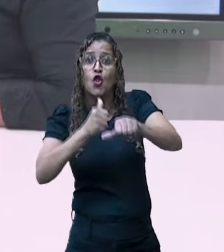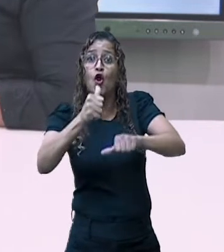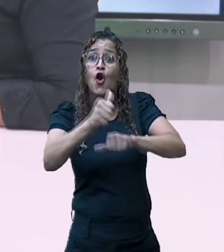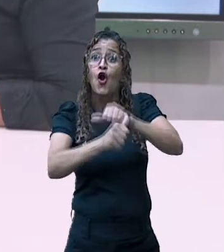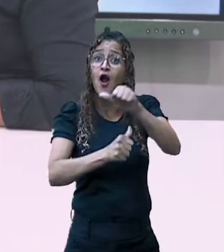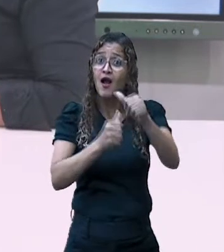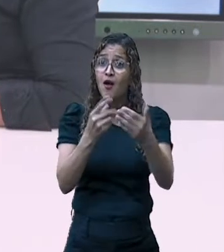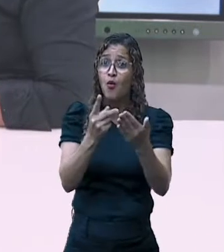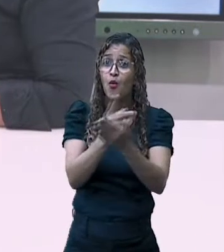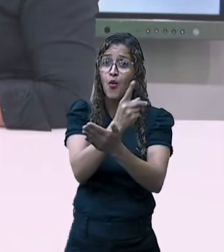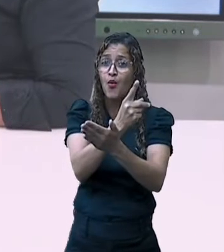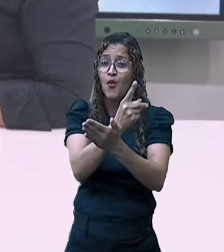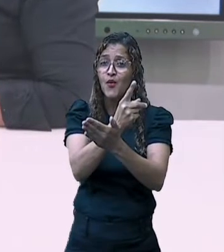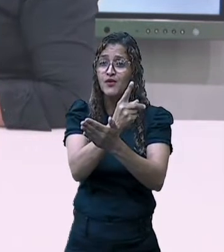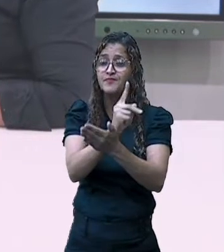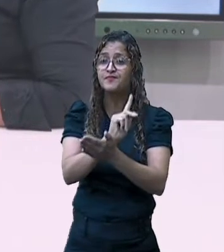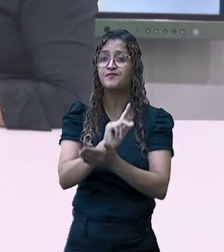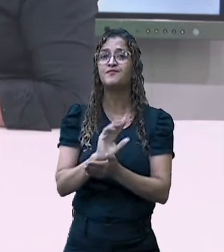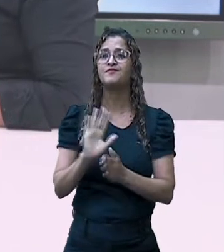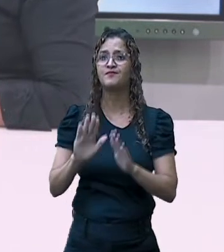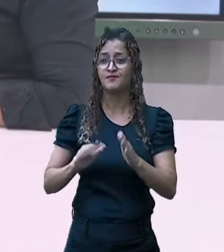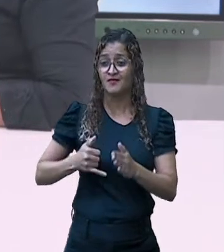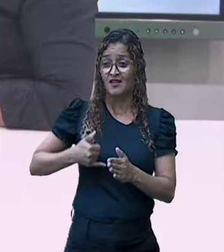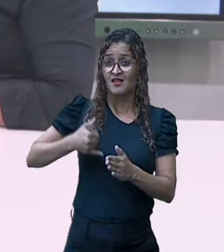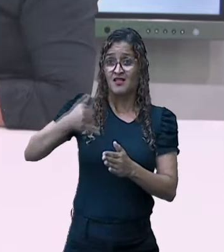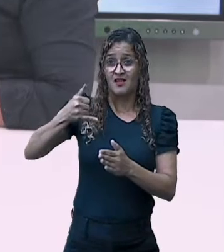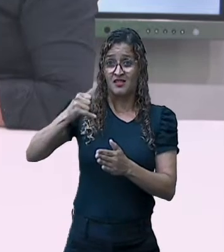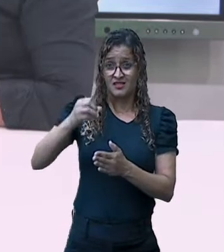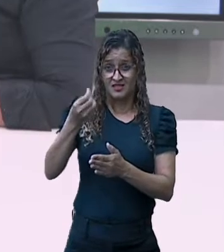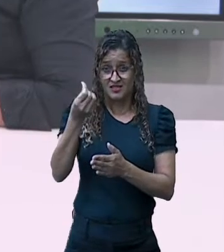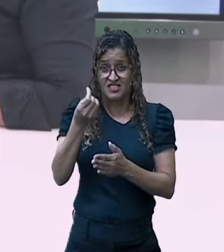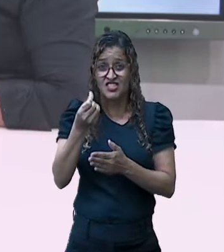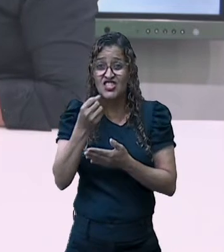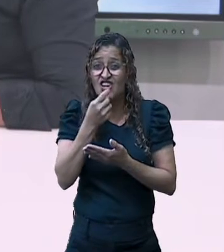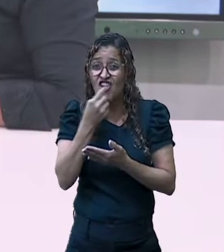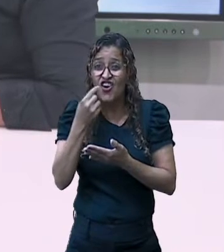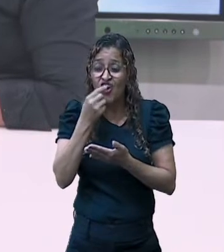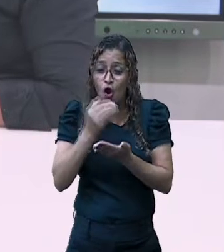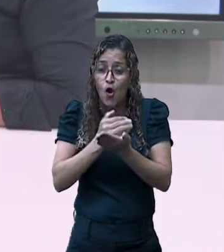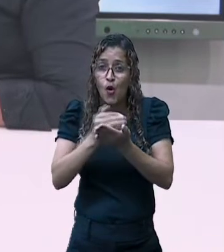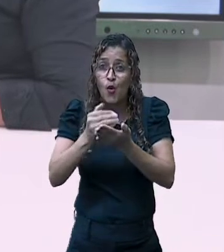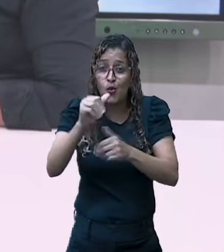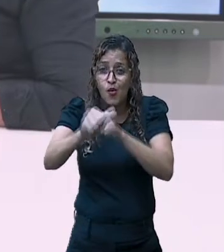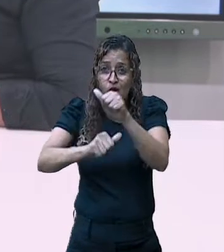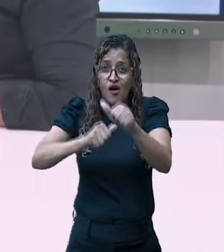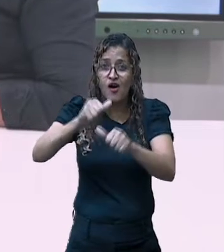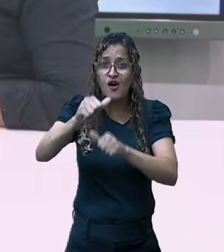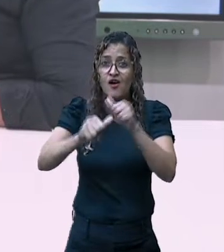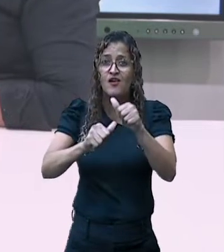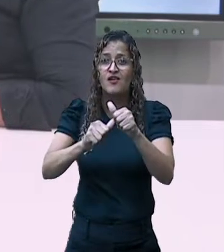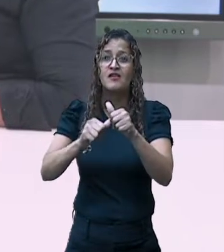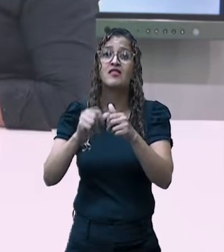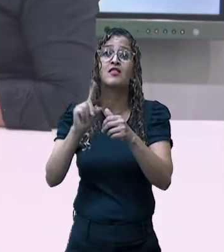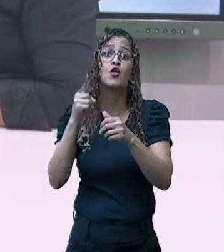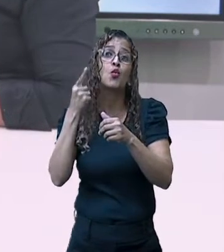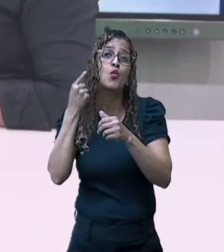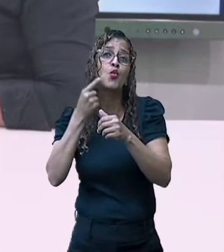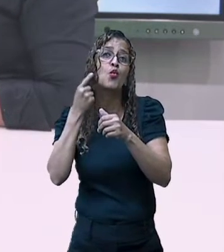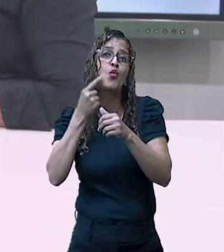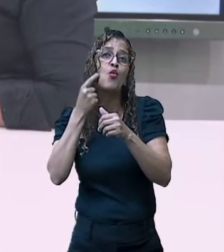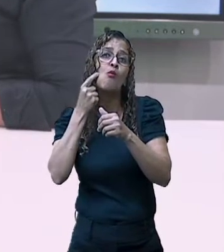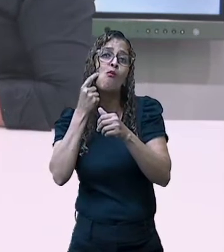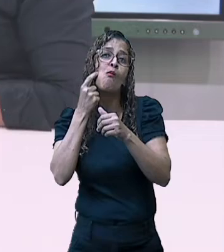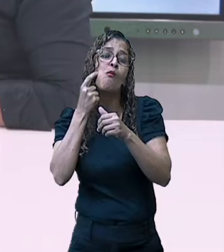criança começa a trocar geralmente os 2 dentinhos aqui da frente e de baixo, os incisivos centrais inferiores.